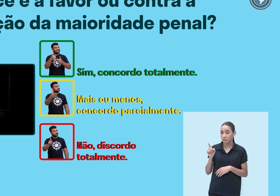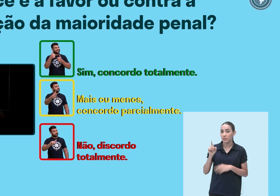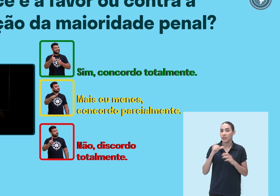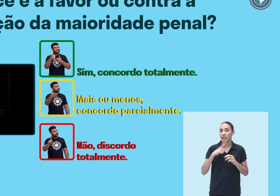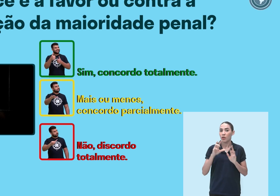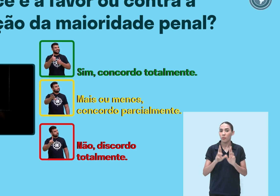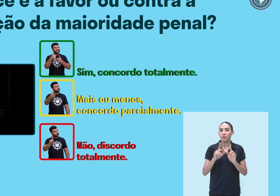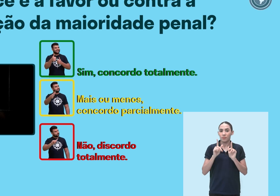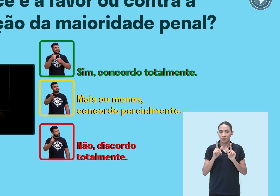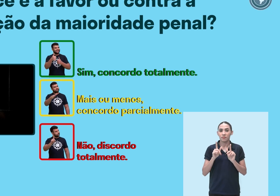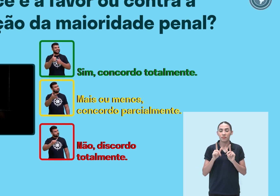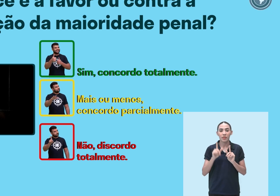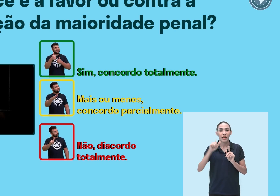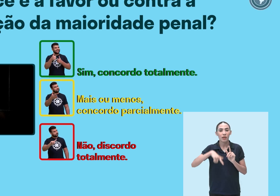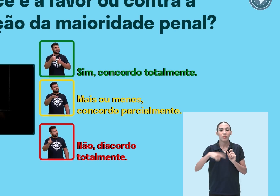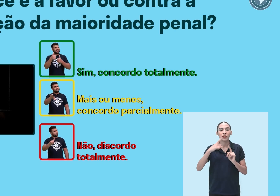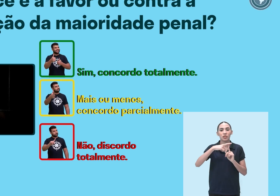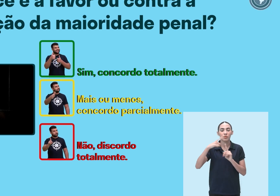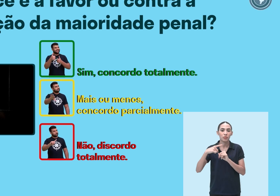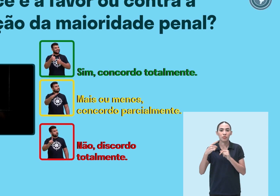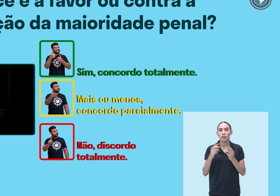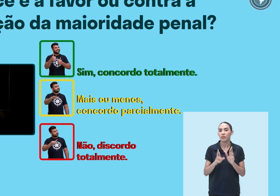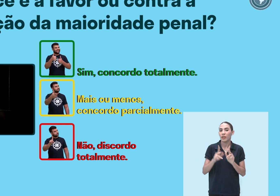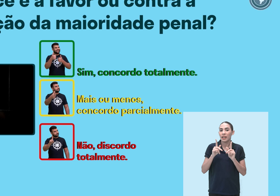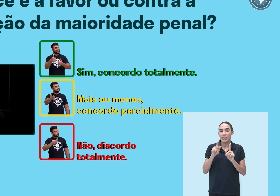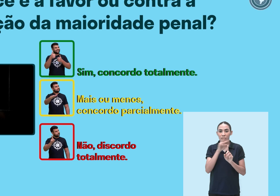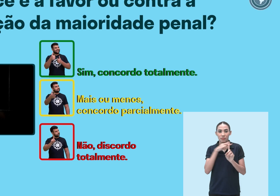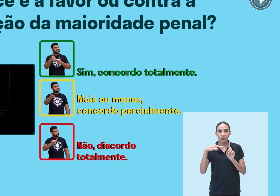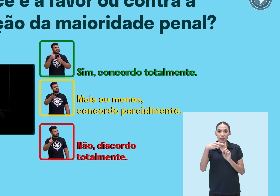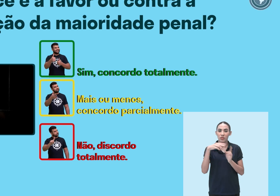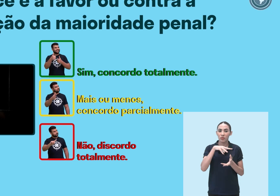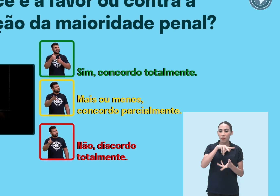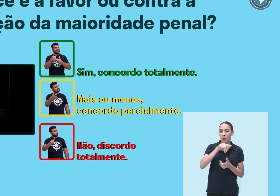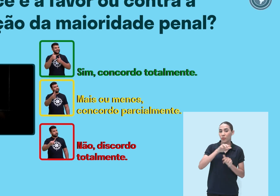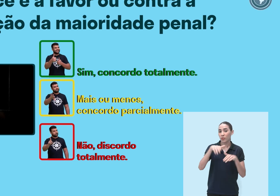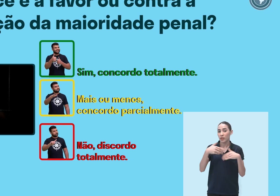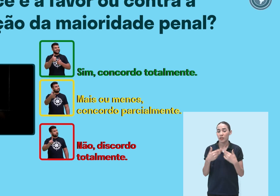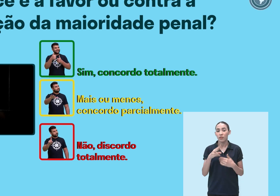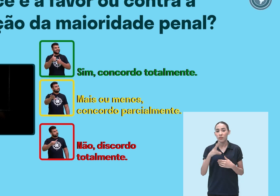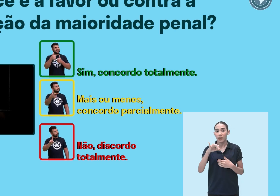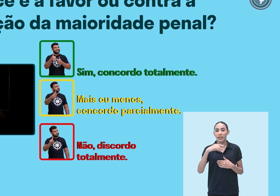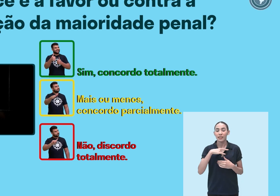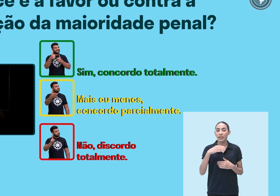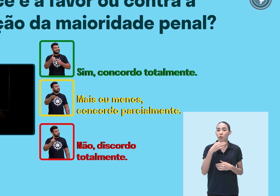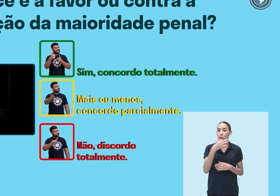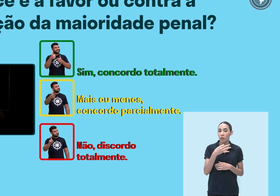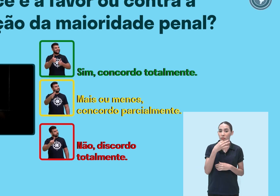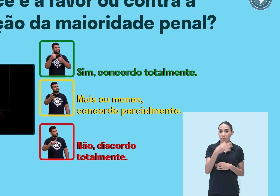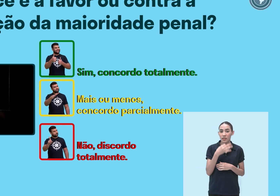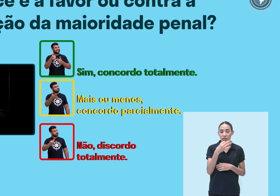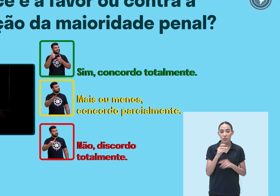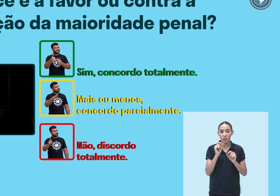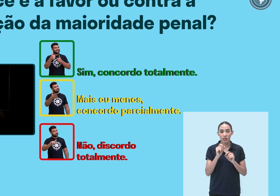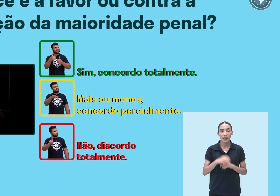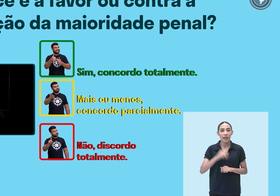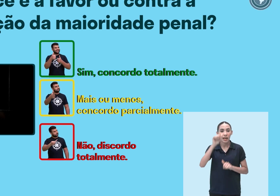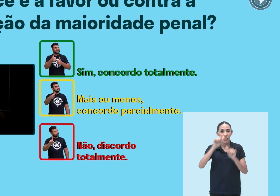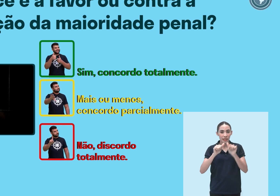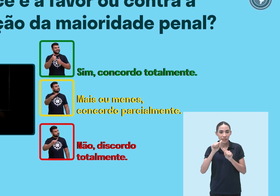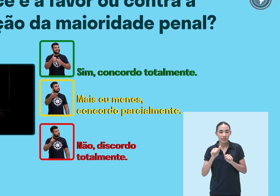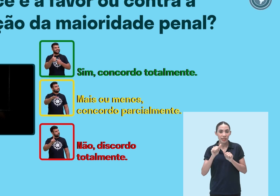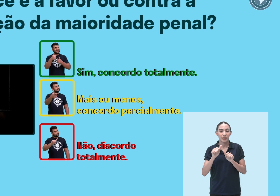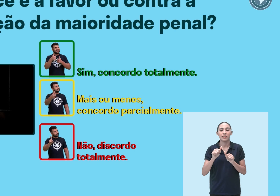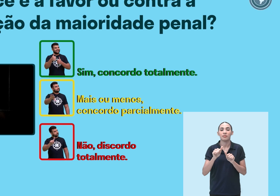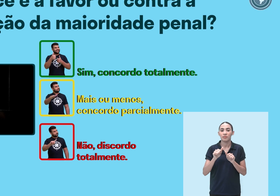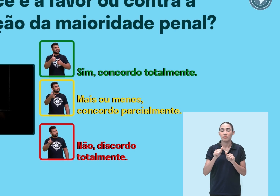opiniões diferentes, são formas diferentes de ver o mundo. Então, nós vamos ter uma opinião construída por